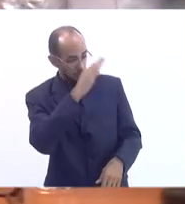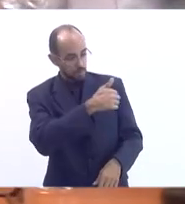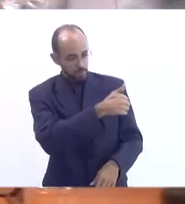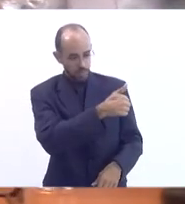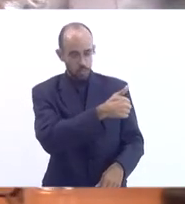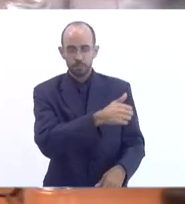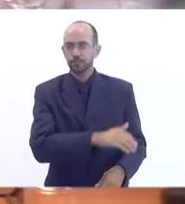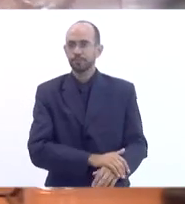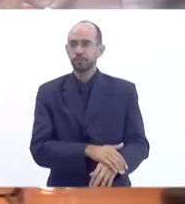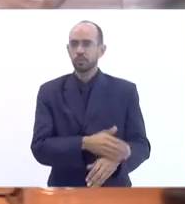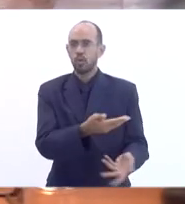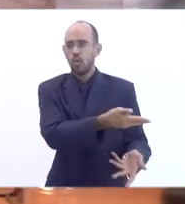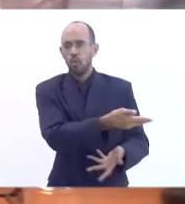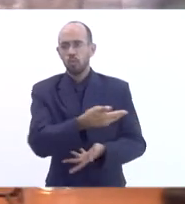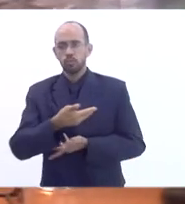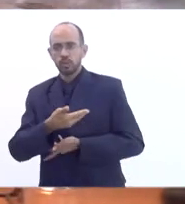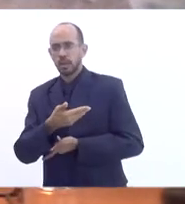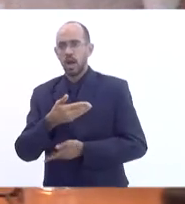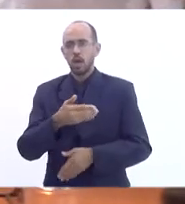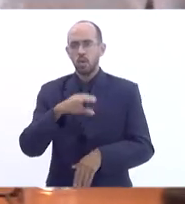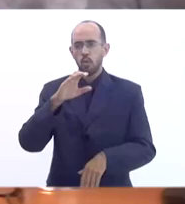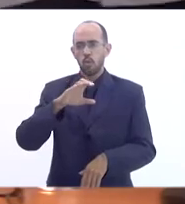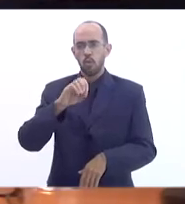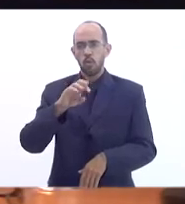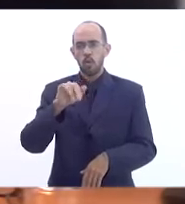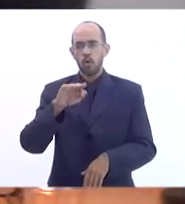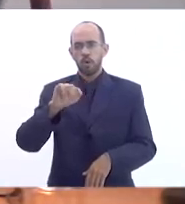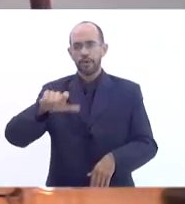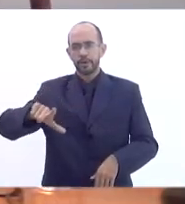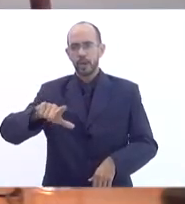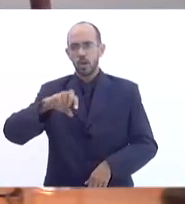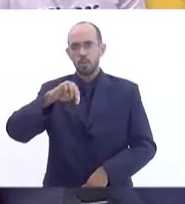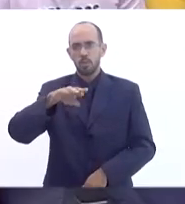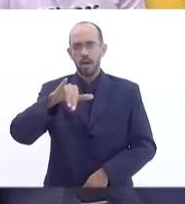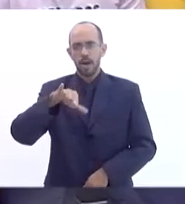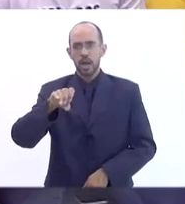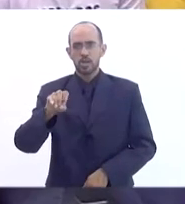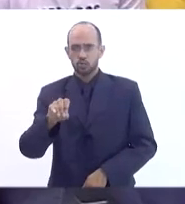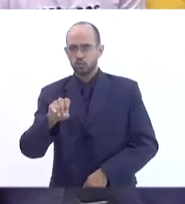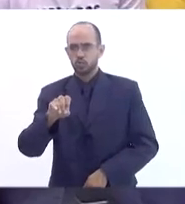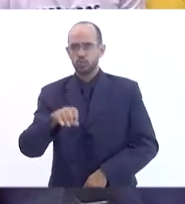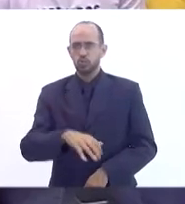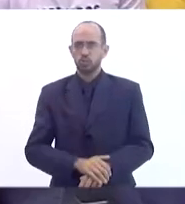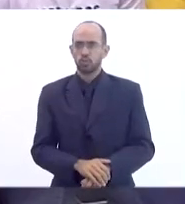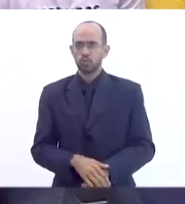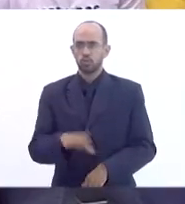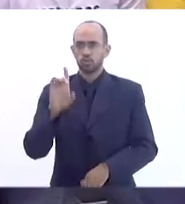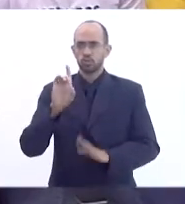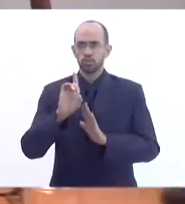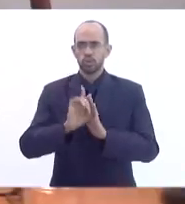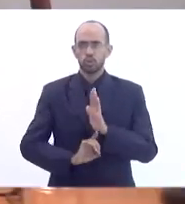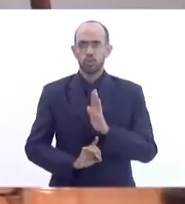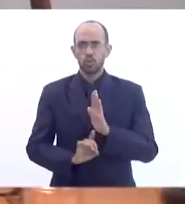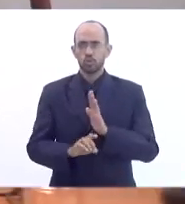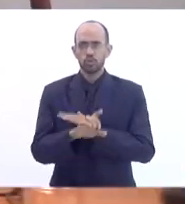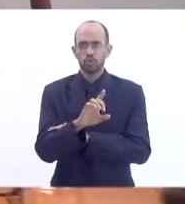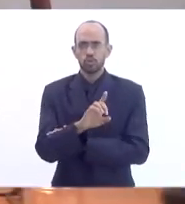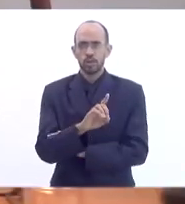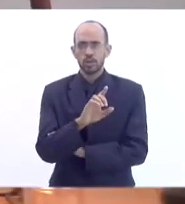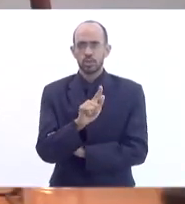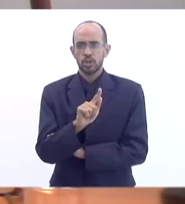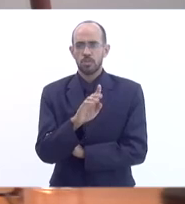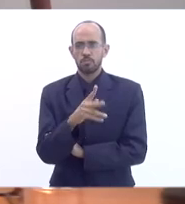Coronel PM Marcos Vinícius Porto Vieira para compor a mesa conosco diretor do dgp